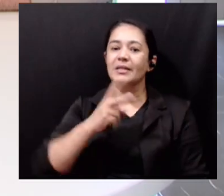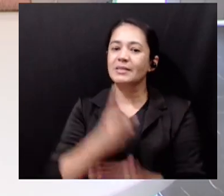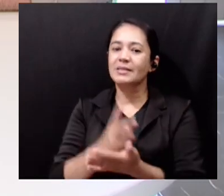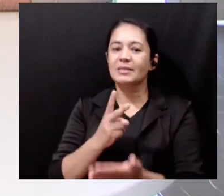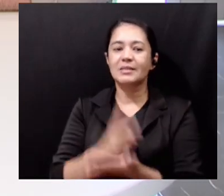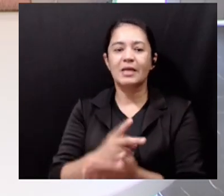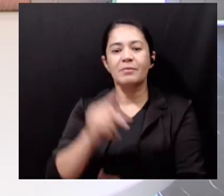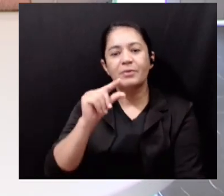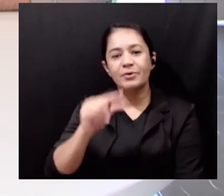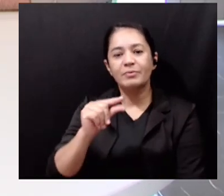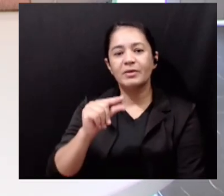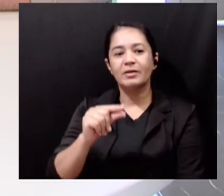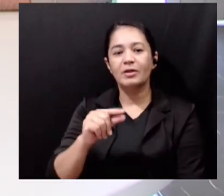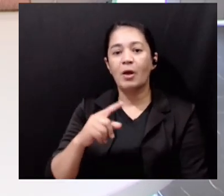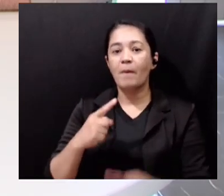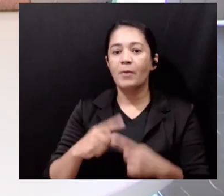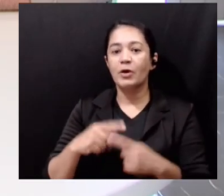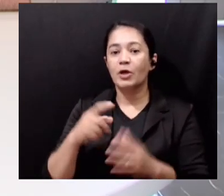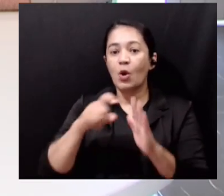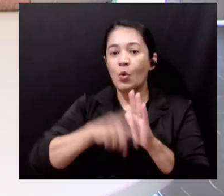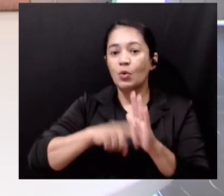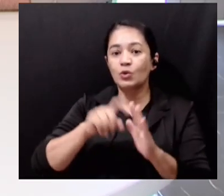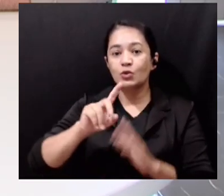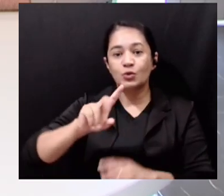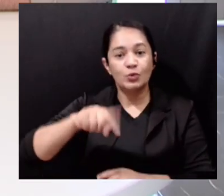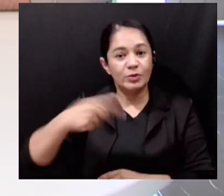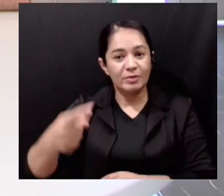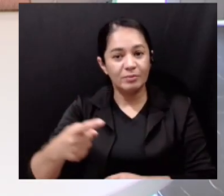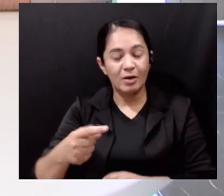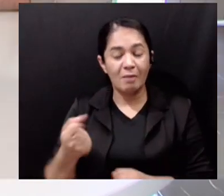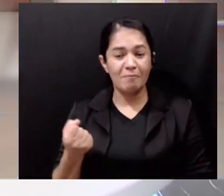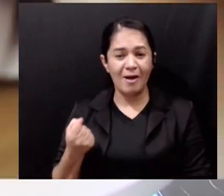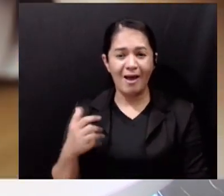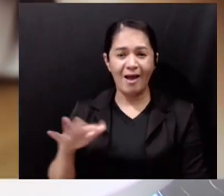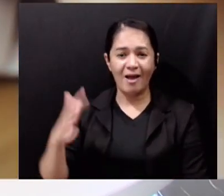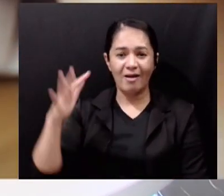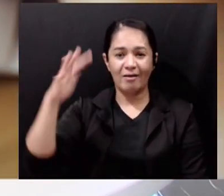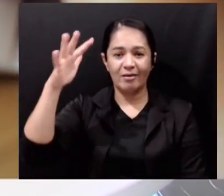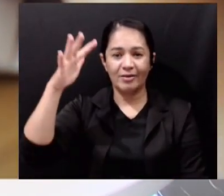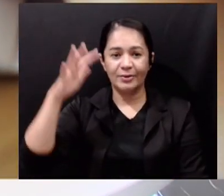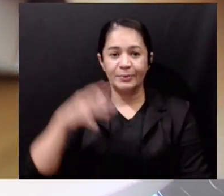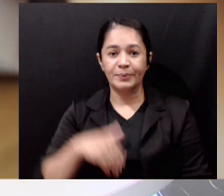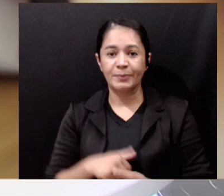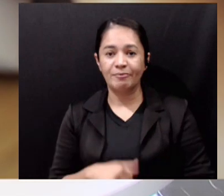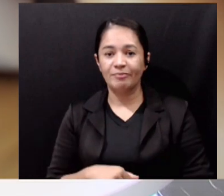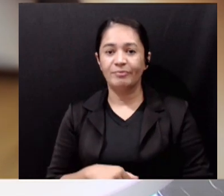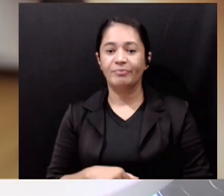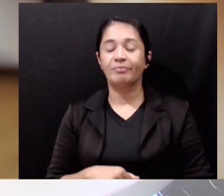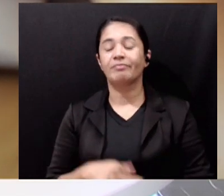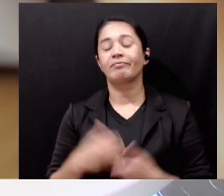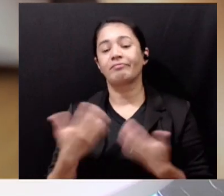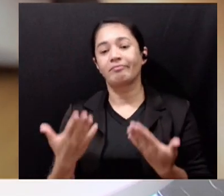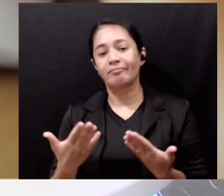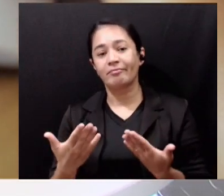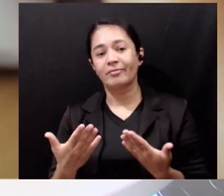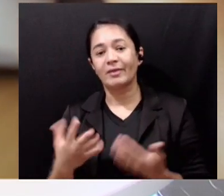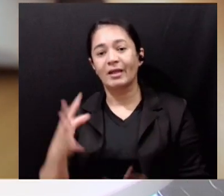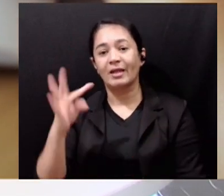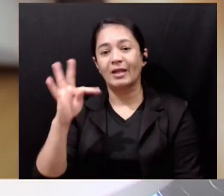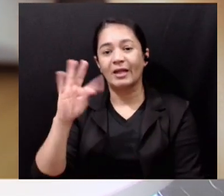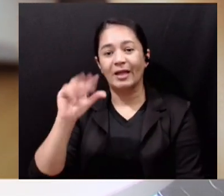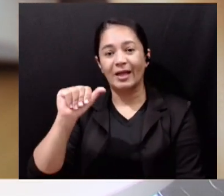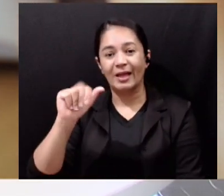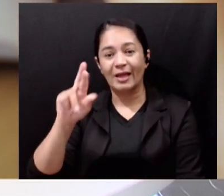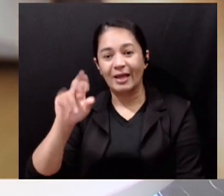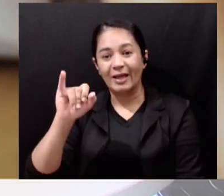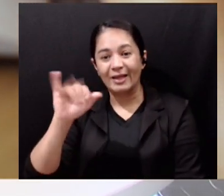juro rotativo, que é um absurdo de caro, né? Então, além da questão das tarifas, é muito importante também se informar